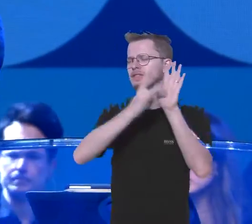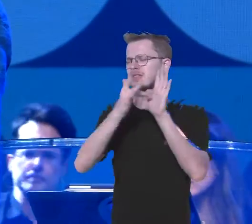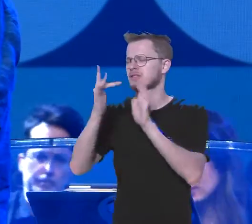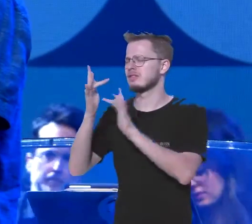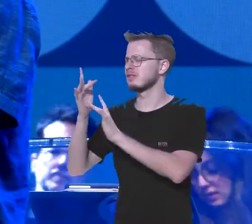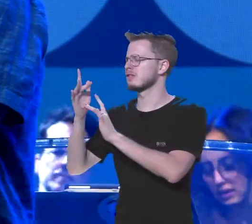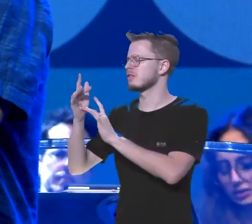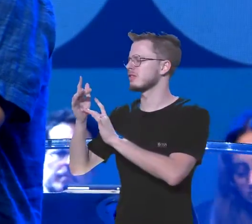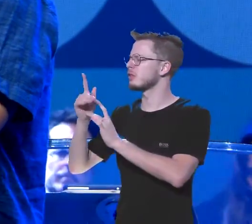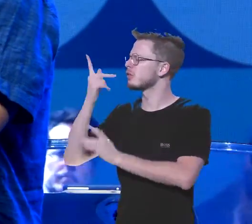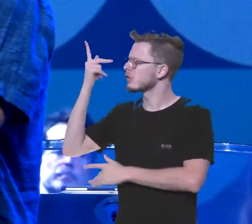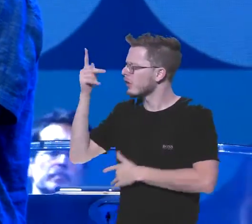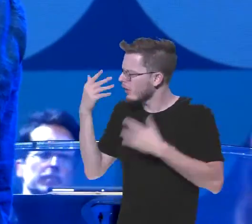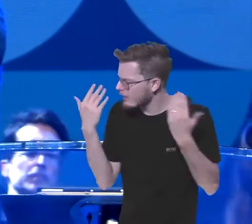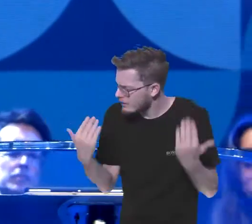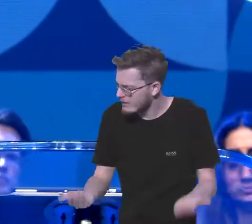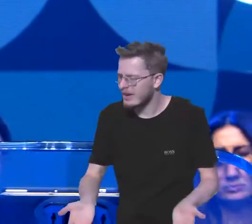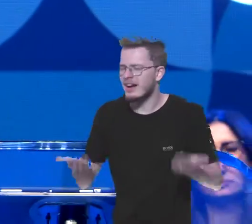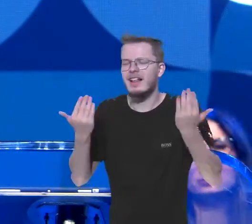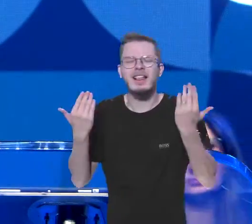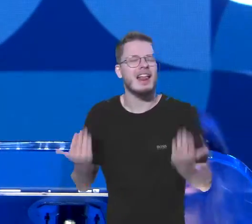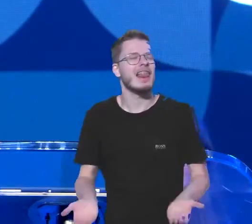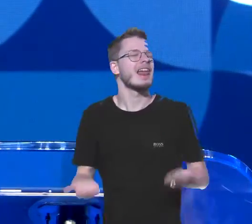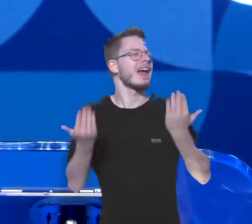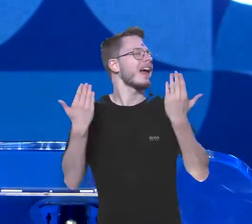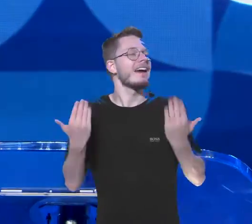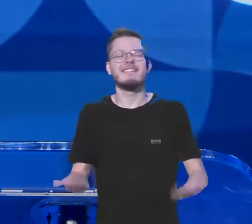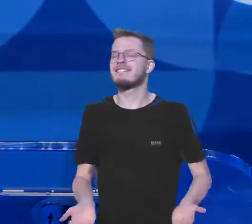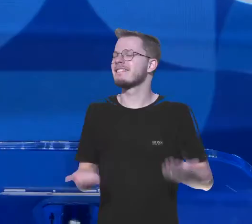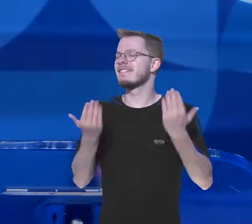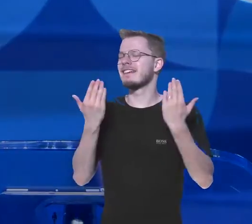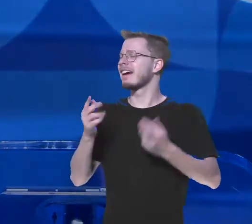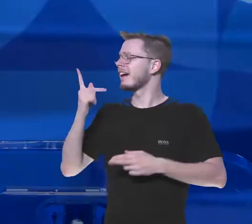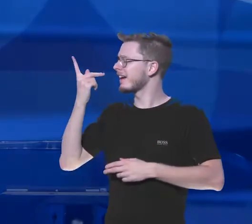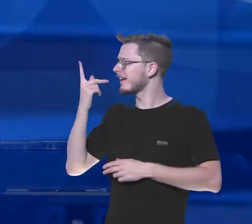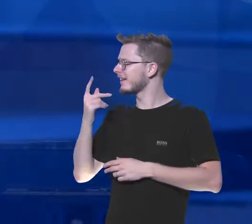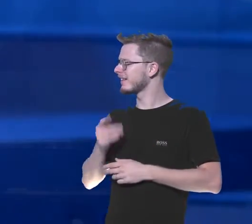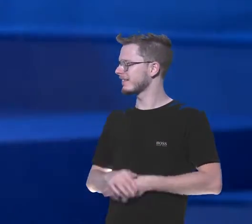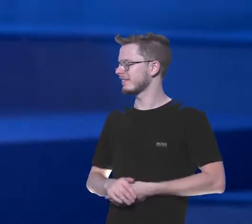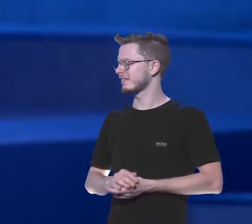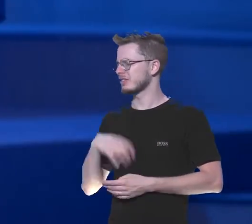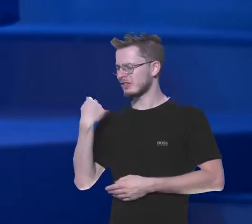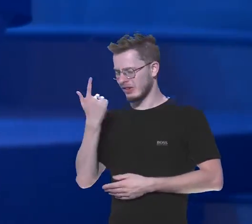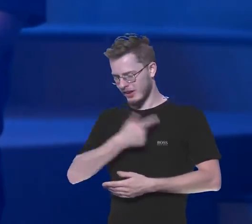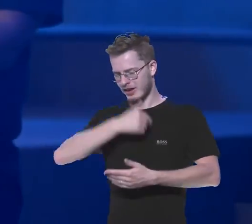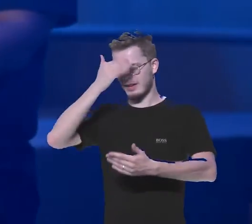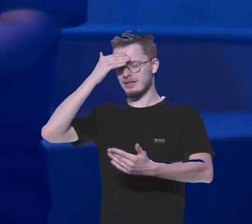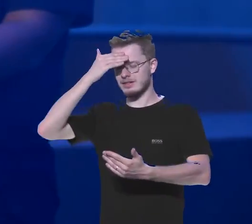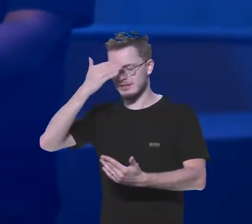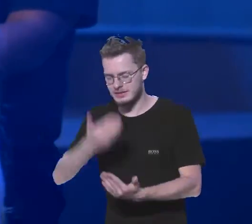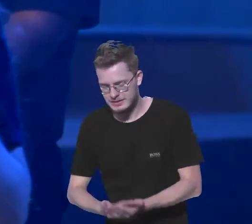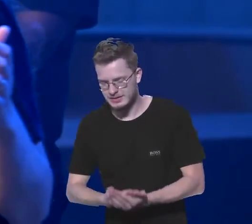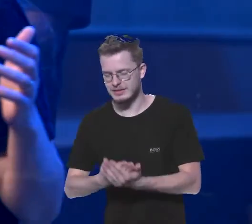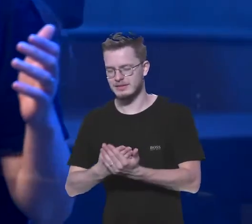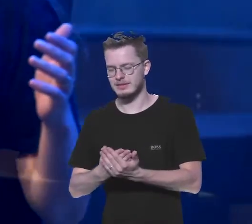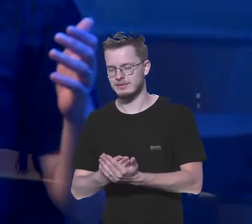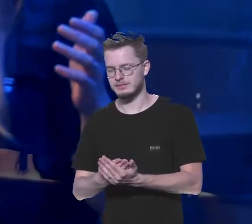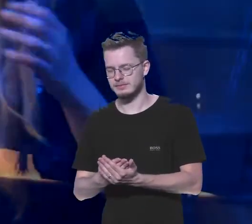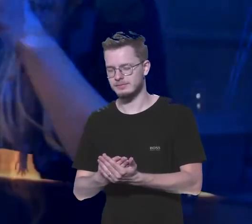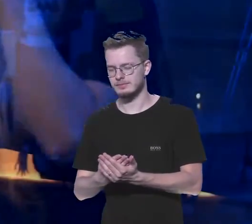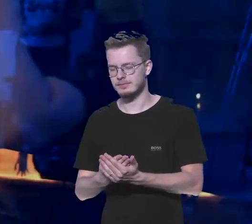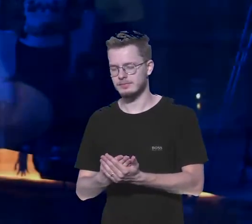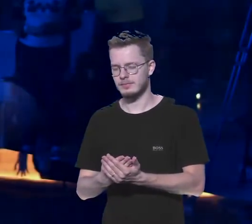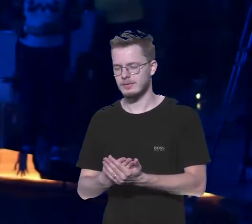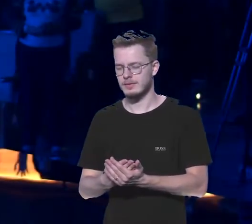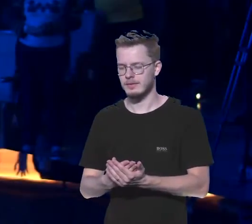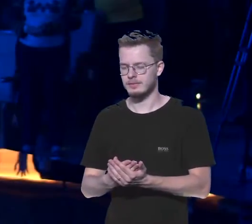fardo é leve, o teu jugo é suave, Senhor. Nós cremos, Senhor Jesus. Agora, Senhor, remove todo o